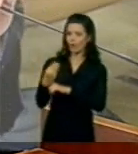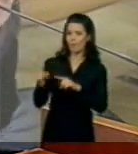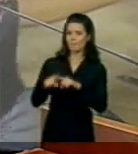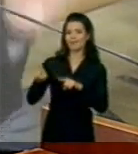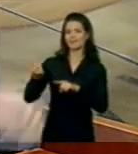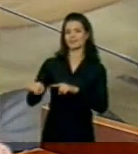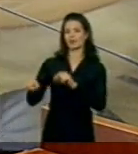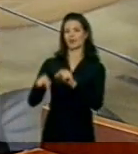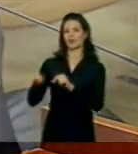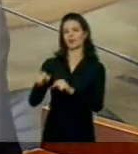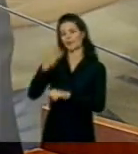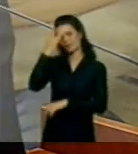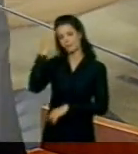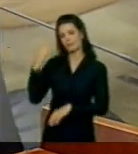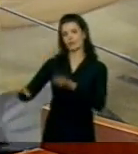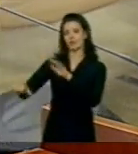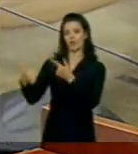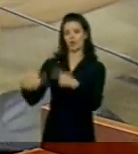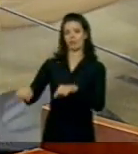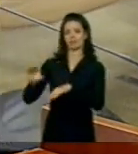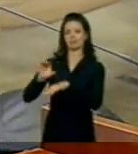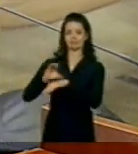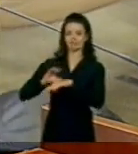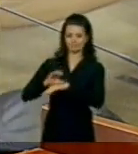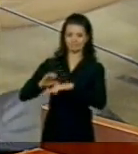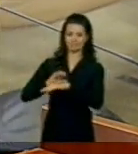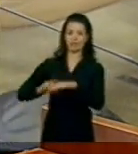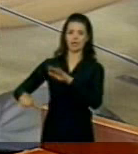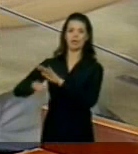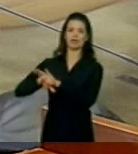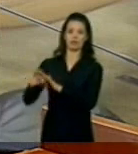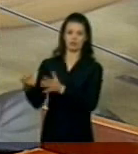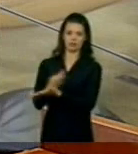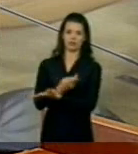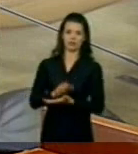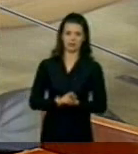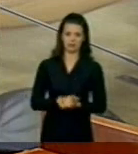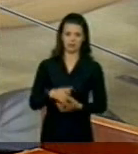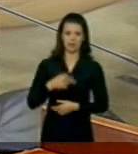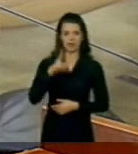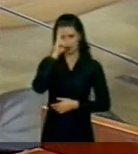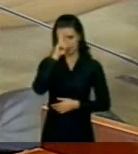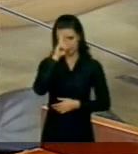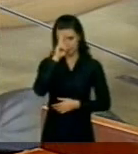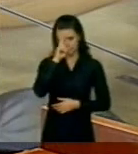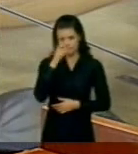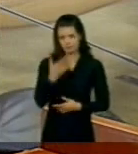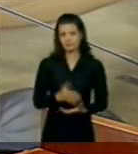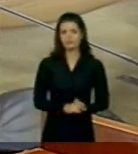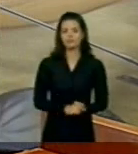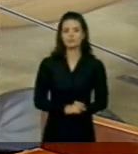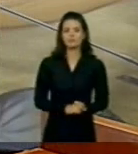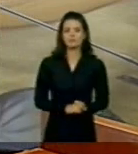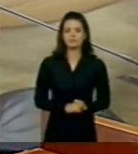crime. Dou o exemplo do crime que é cometido pelo ascendente, por exemplo.